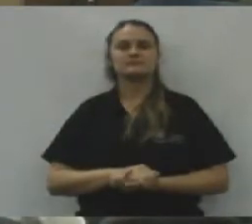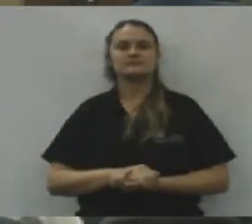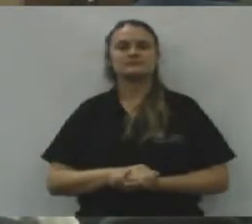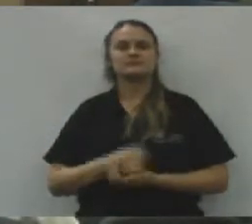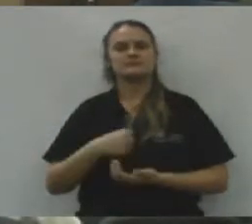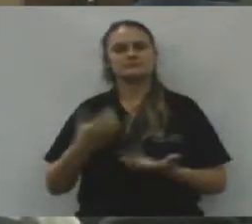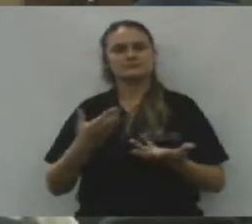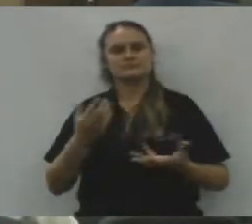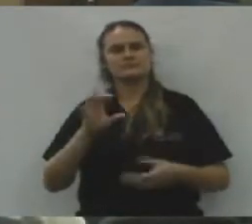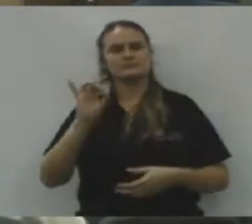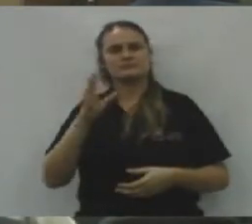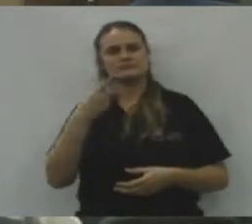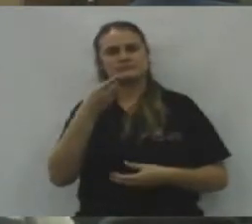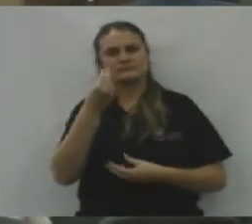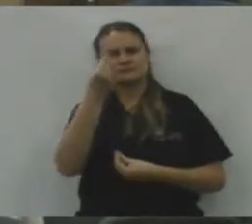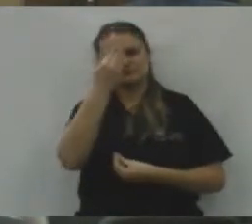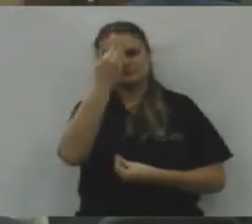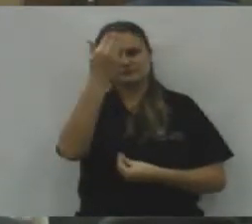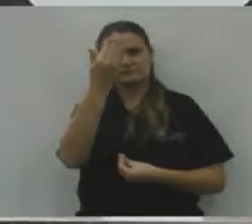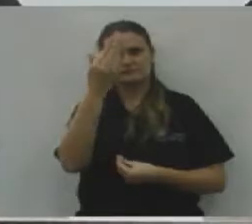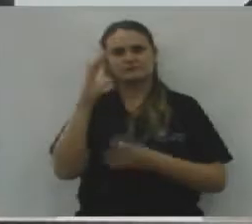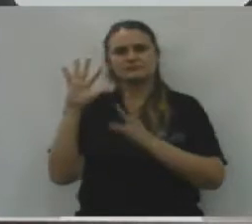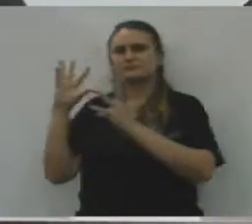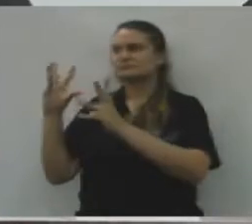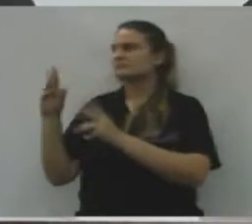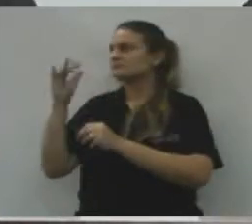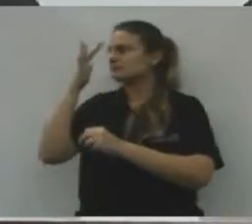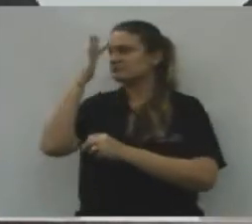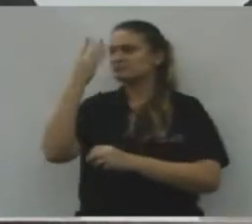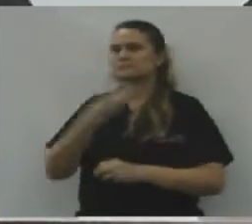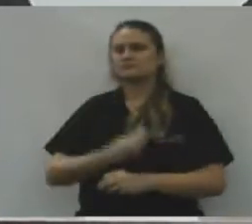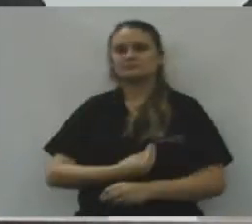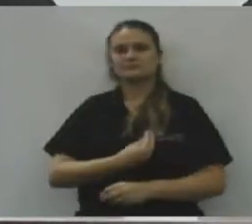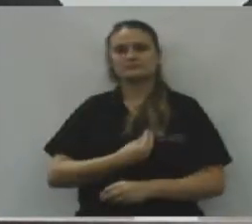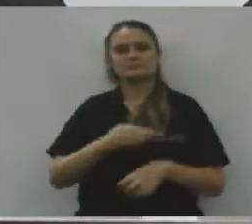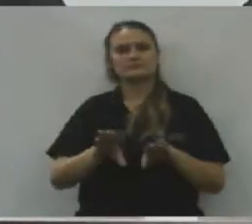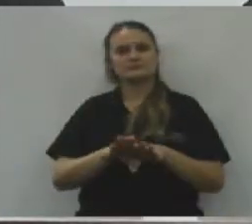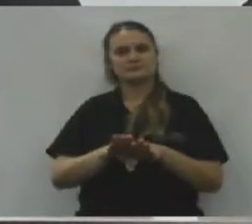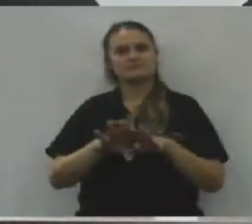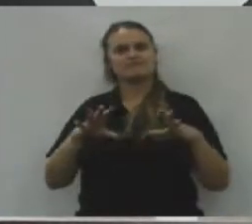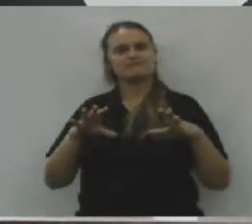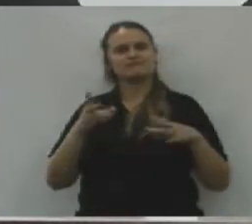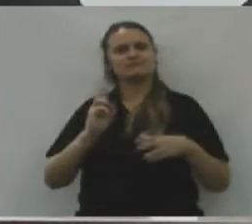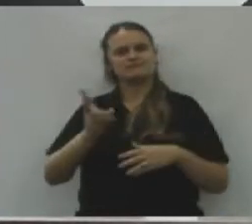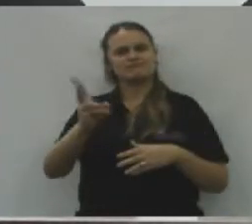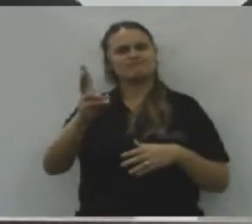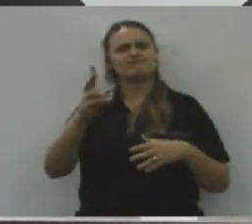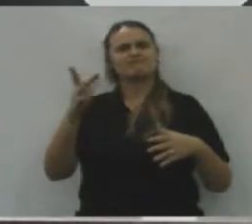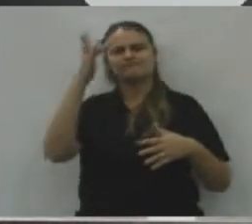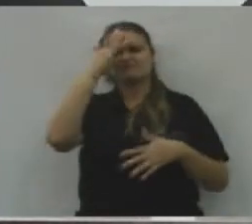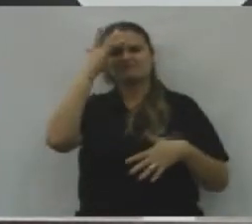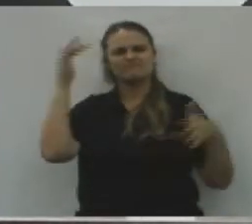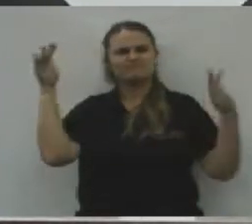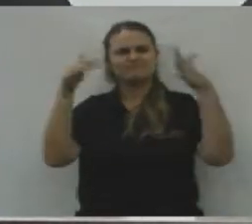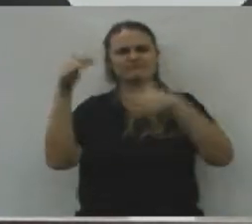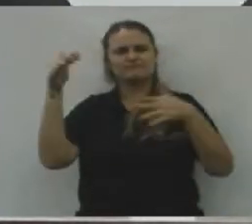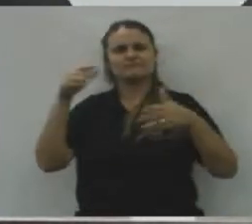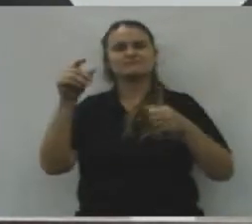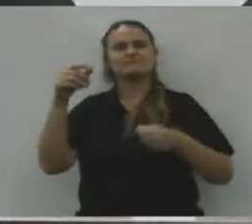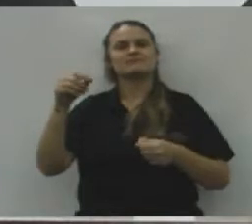Eu quero só fazer um agradecimento especial a todos os presentes e também à comunidade que esteve presente na nossa